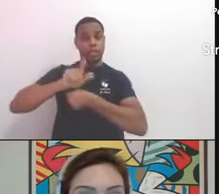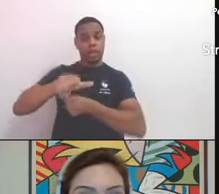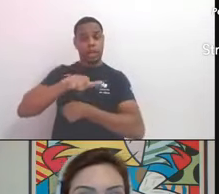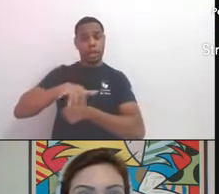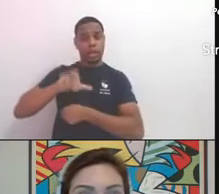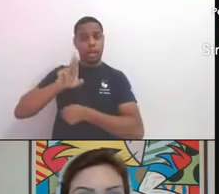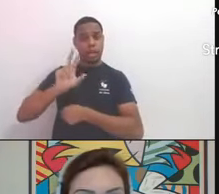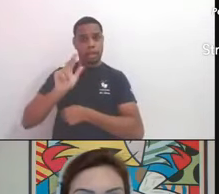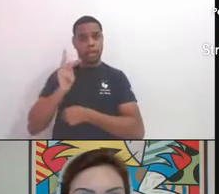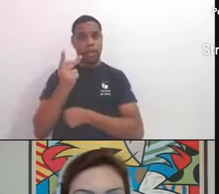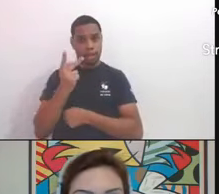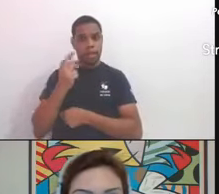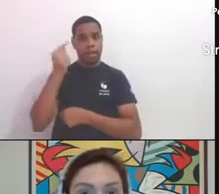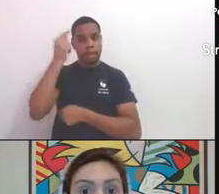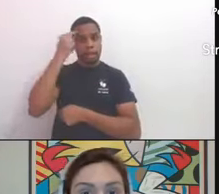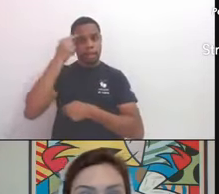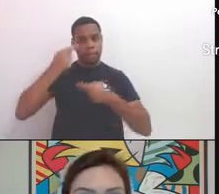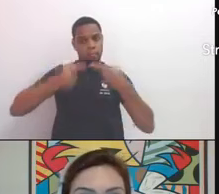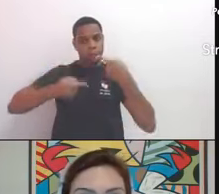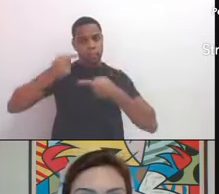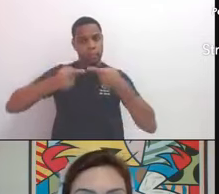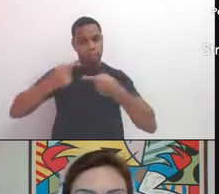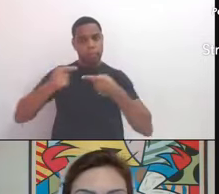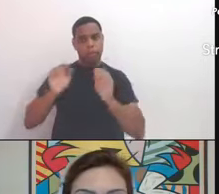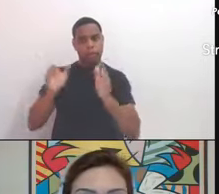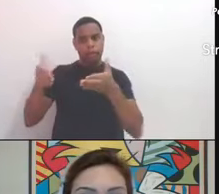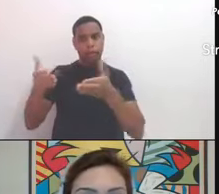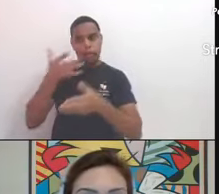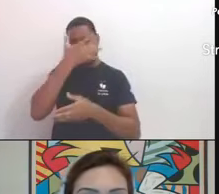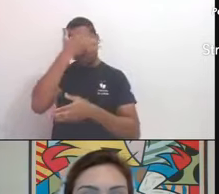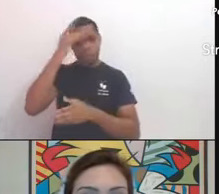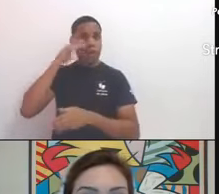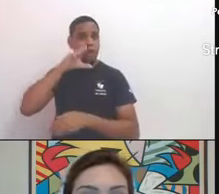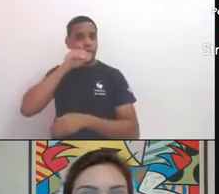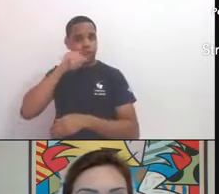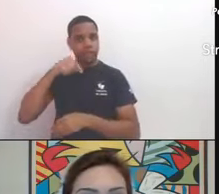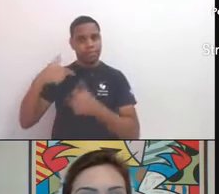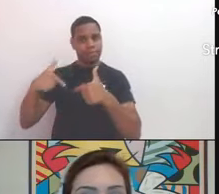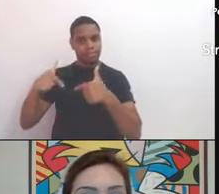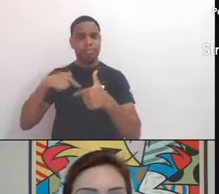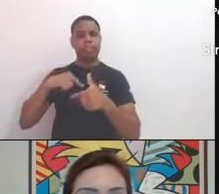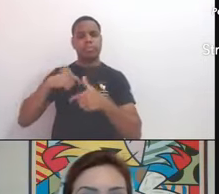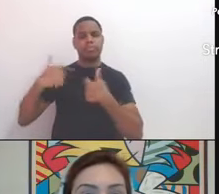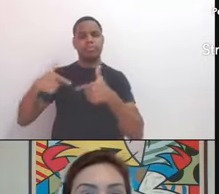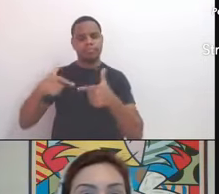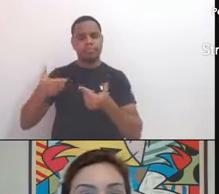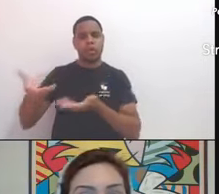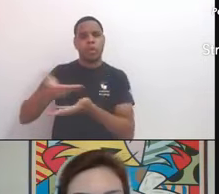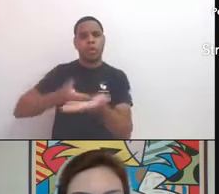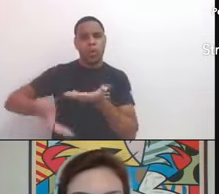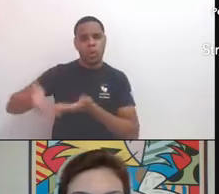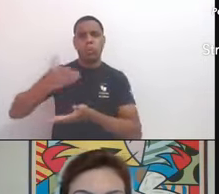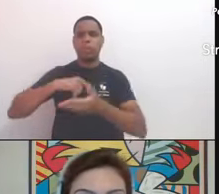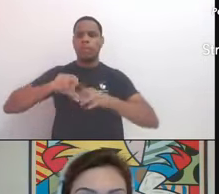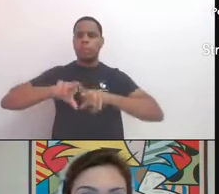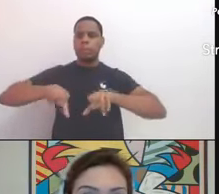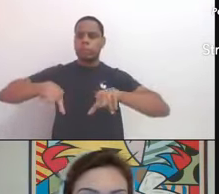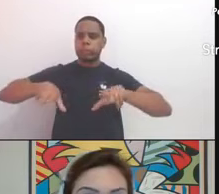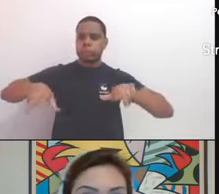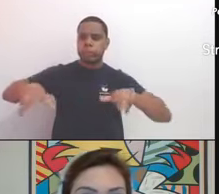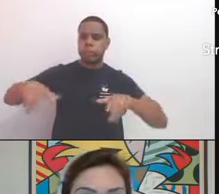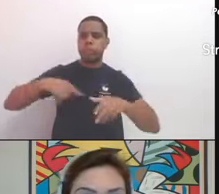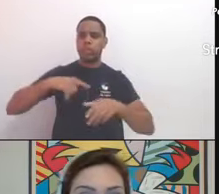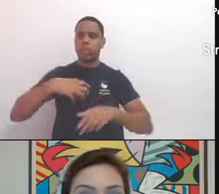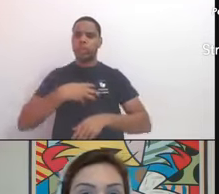recursos humanos para pensar nas políticas para os nossos colaboradores, então a gente tem todo um trabalho de como a gente diversifica os tipos